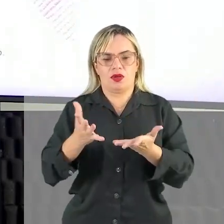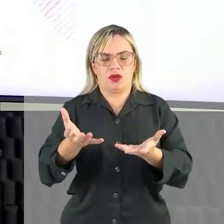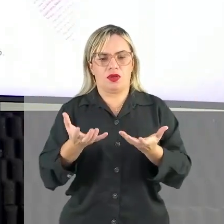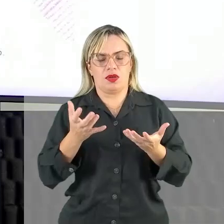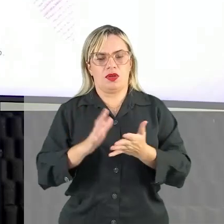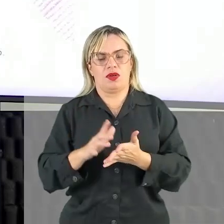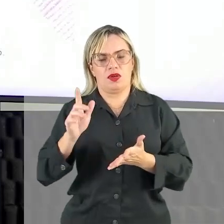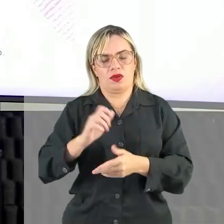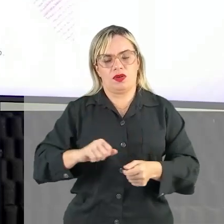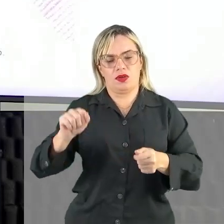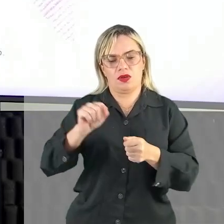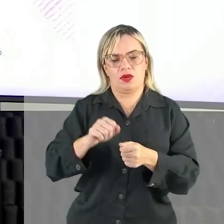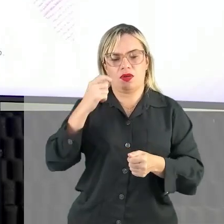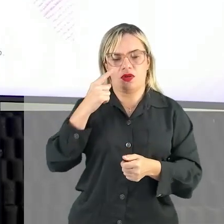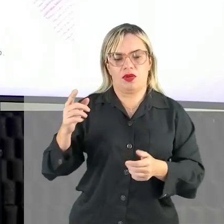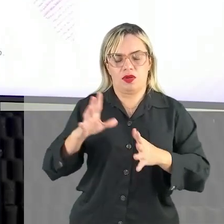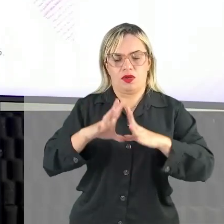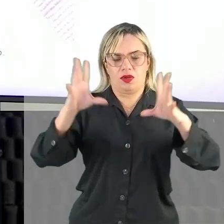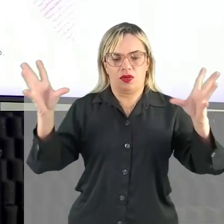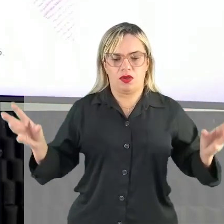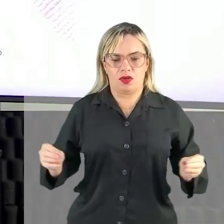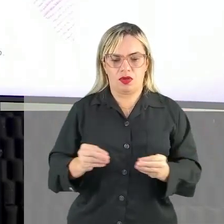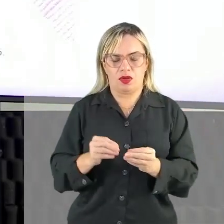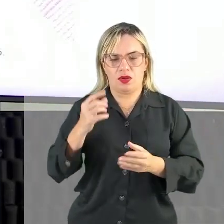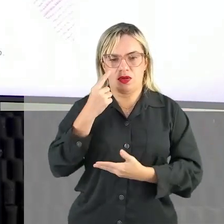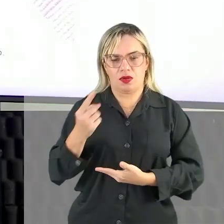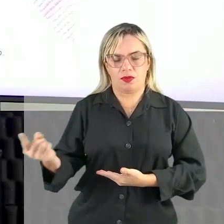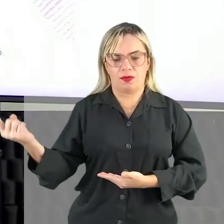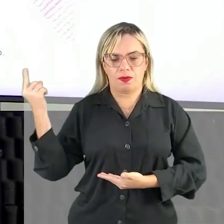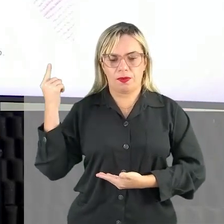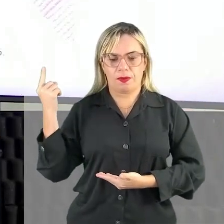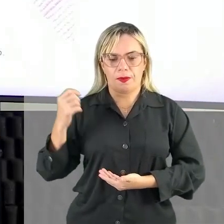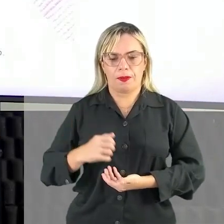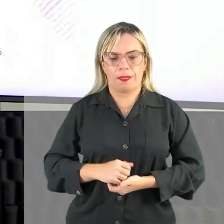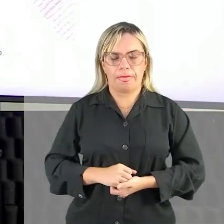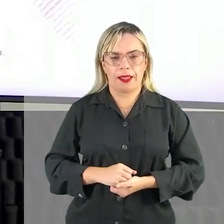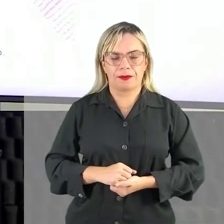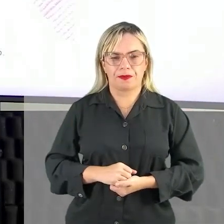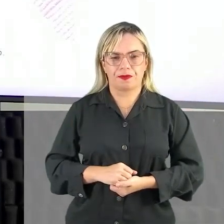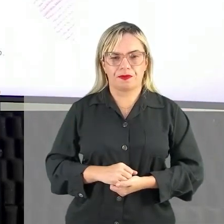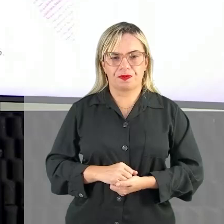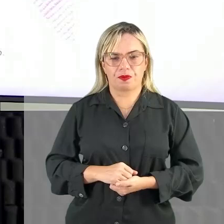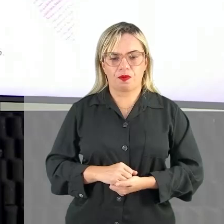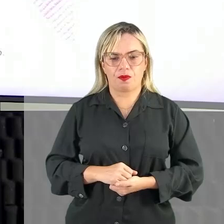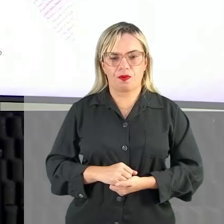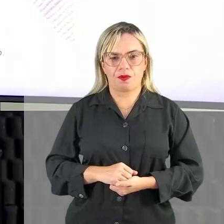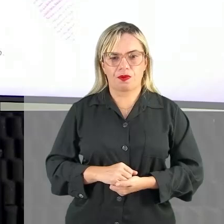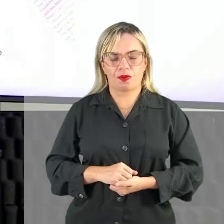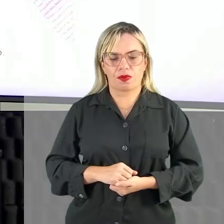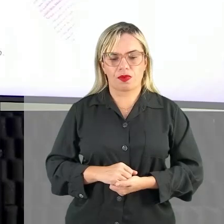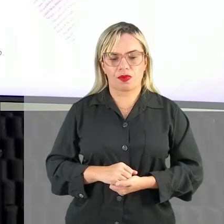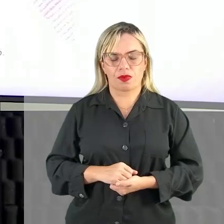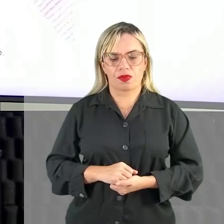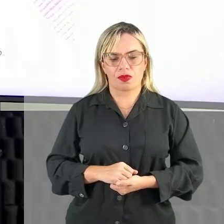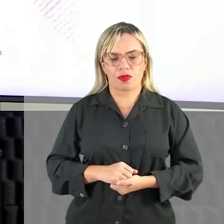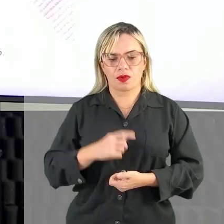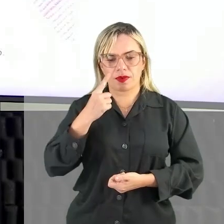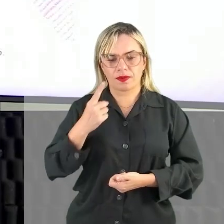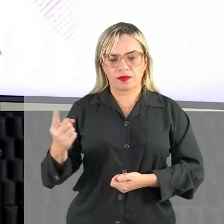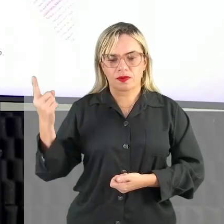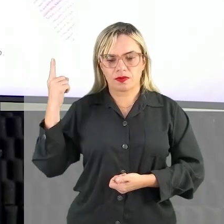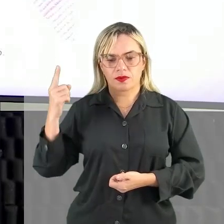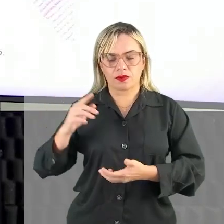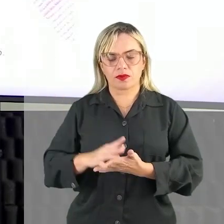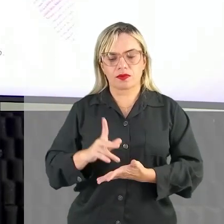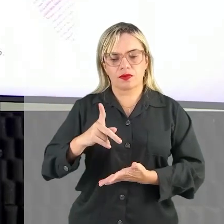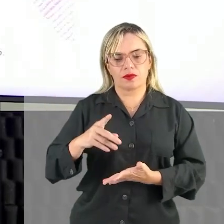isso e na conclusão nós temos portanto dessa forma Por conseguinte logo sendo que o por seguinte também